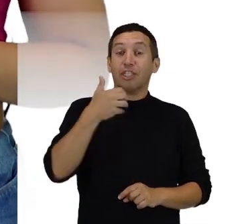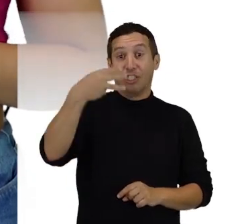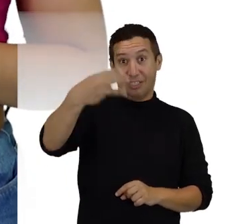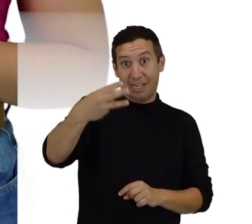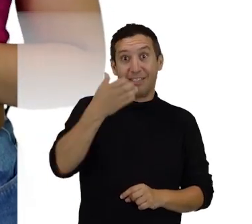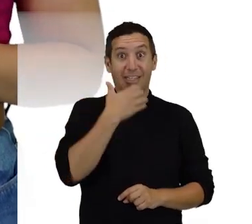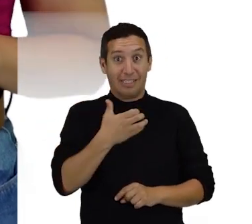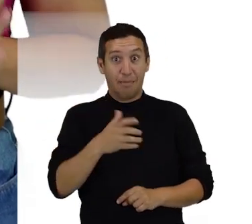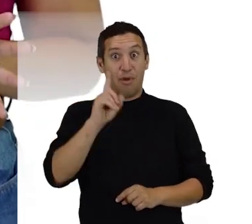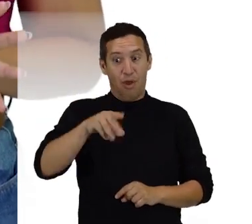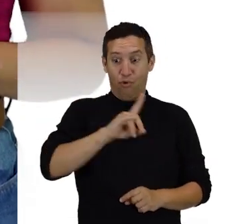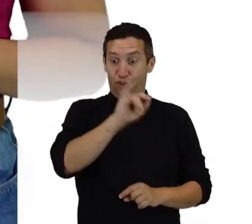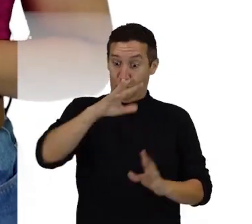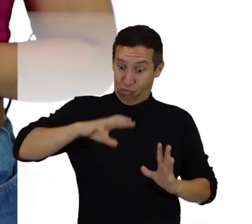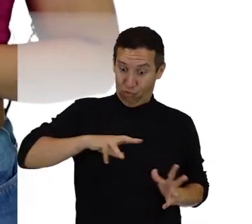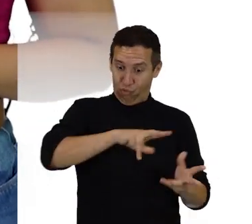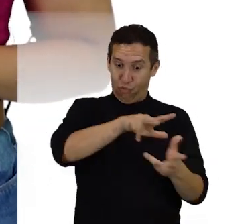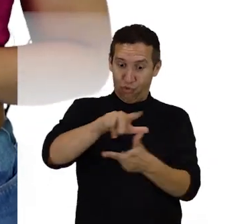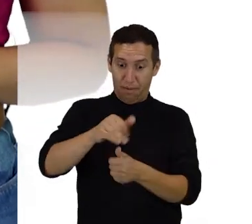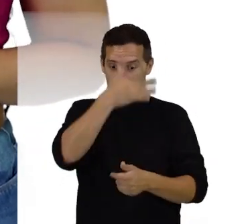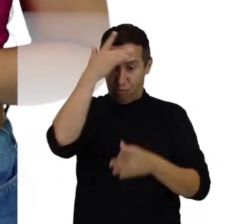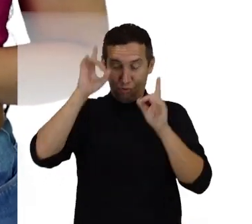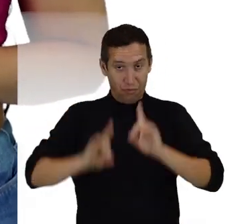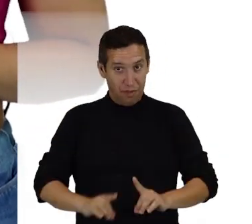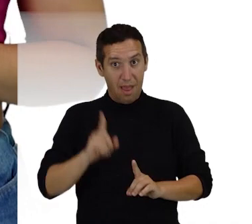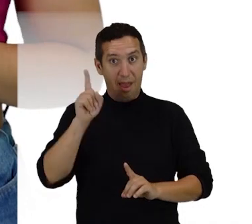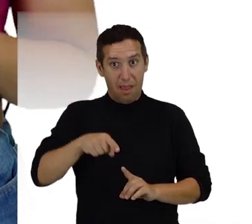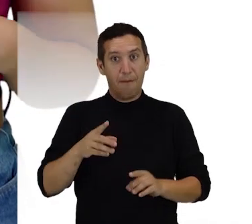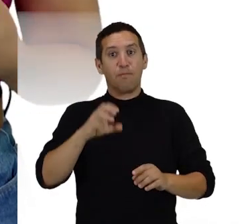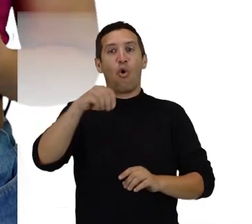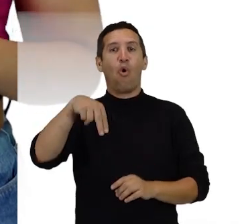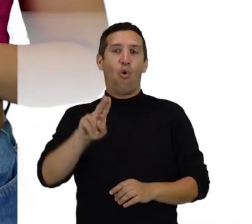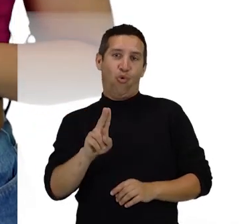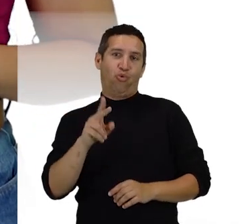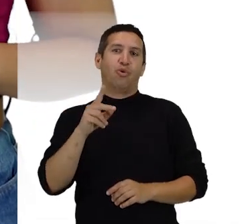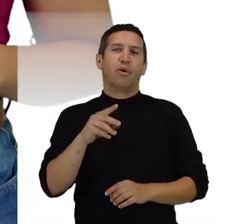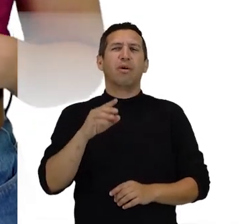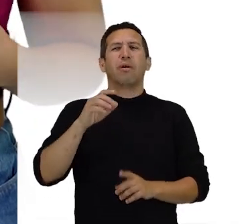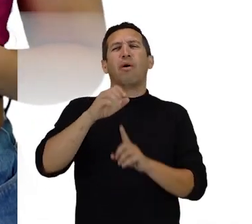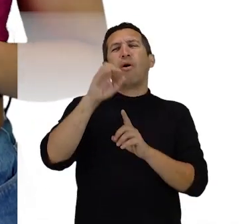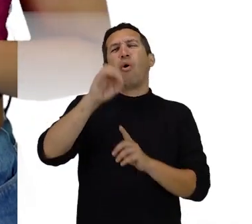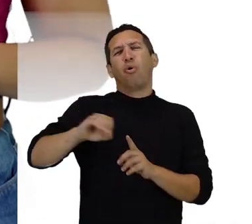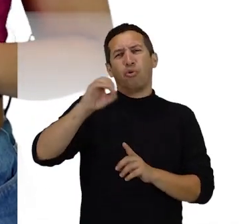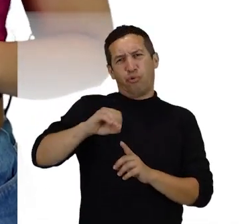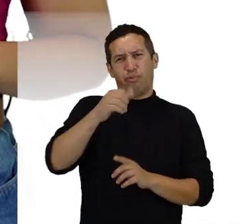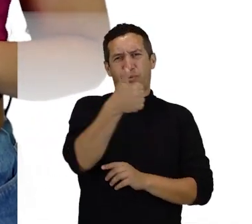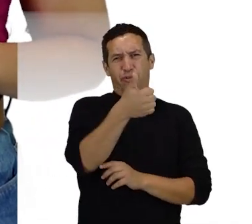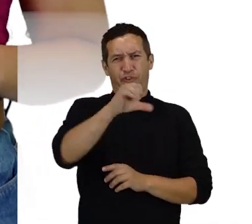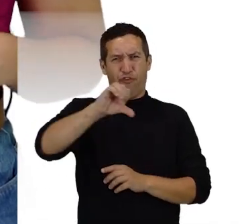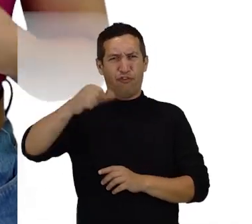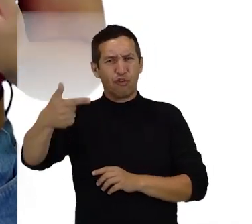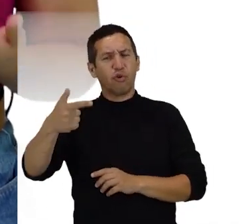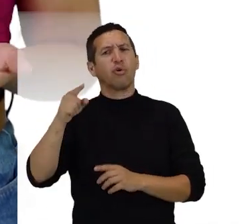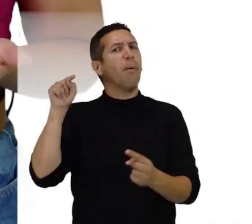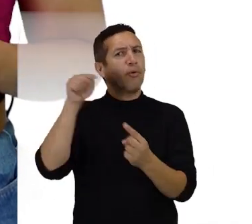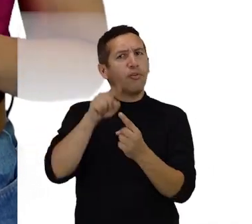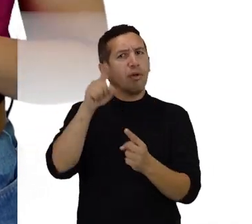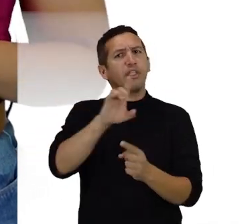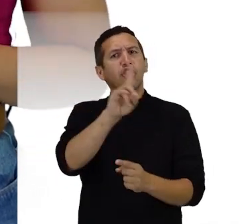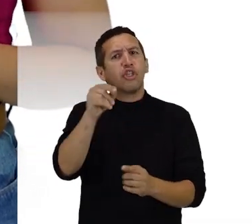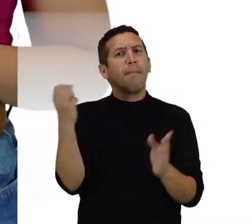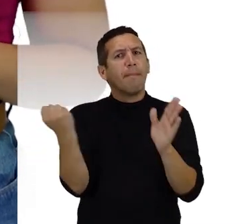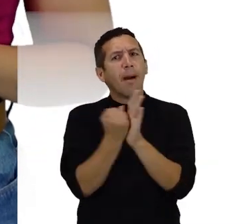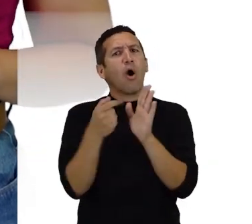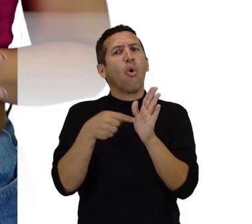Pessoas com Deficiência. A data foi instituída pela Organização das Nações Unidas, a ONU, em outubro de 1992, para conscientizar